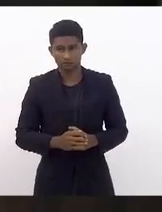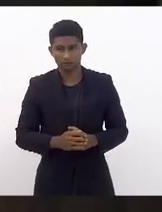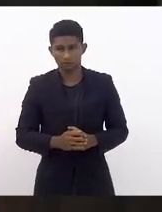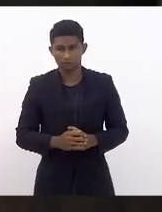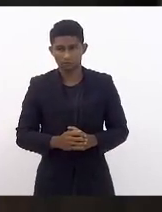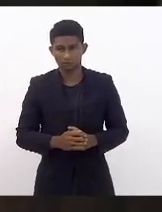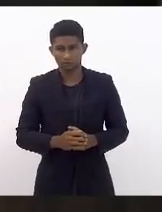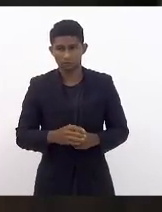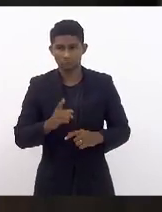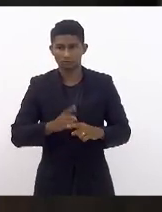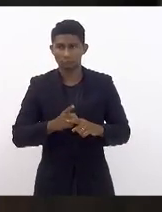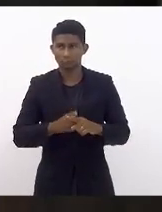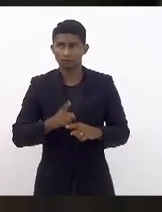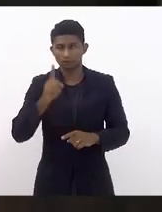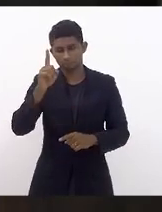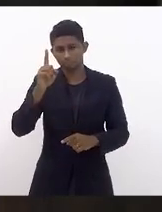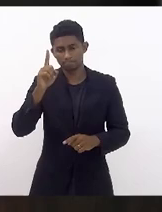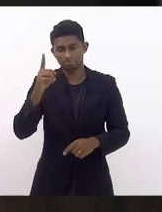pela fidelidade dele.